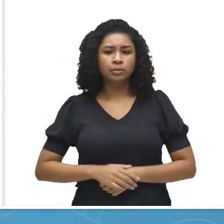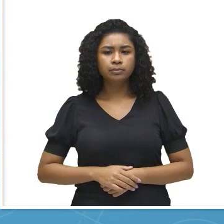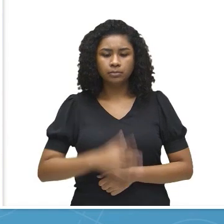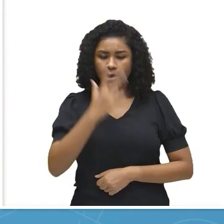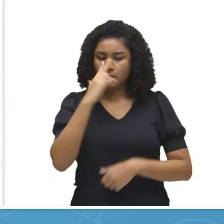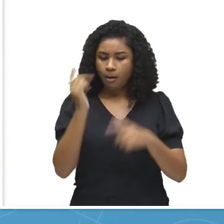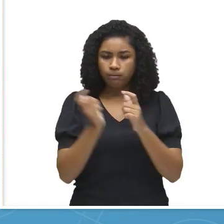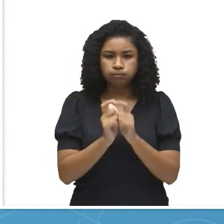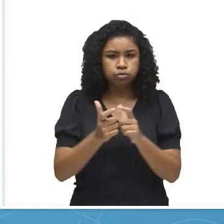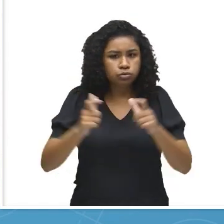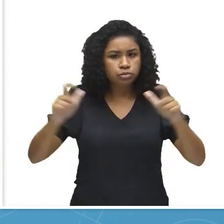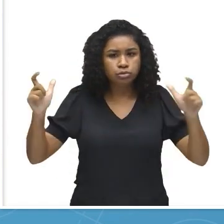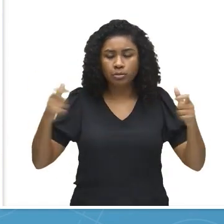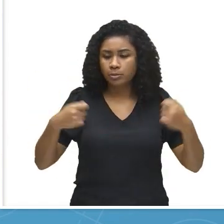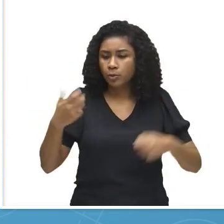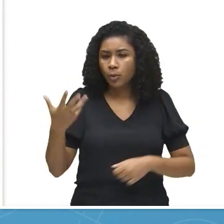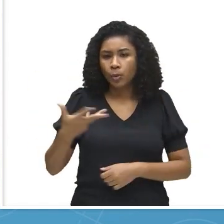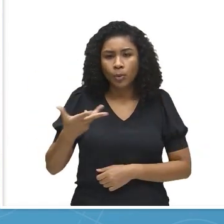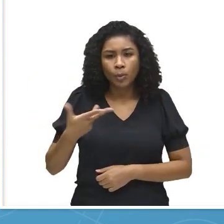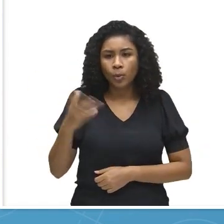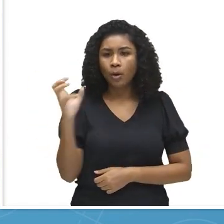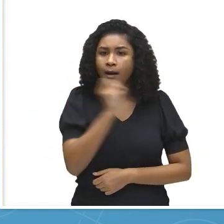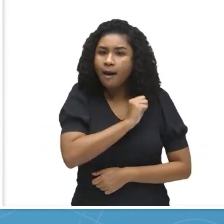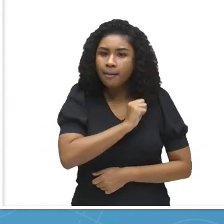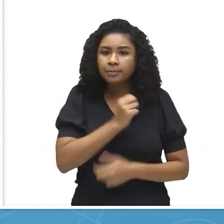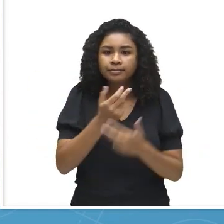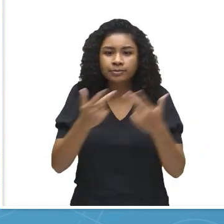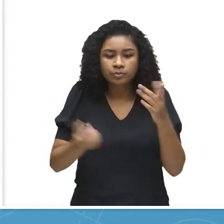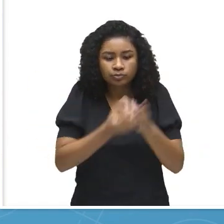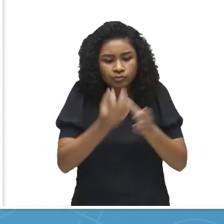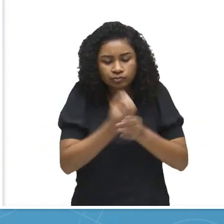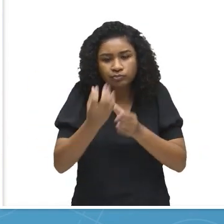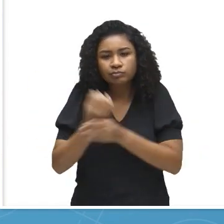que essas potências europeias tinham de